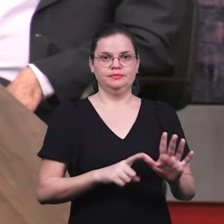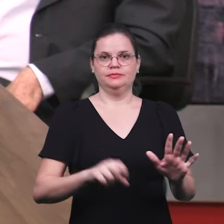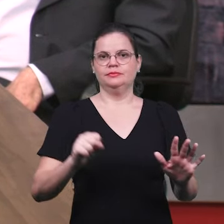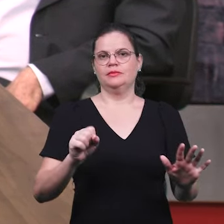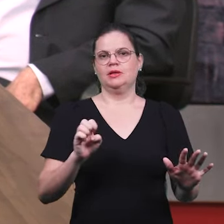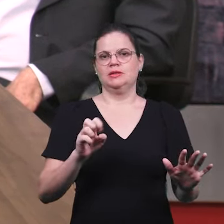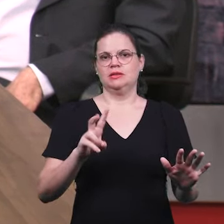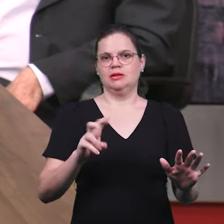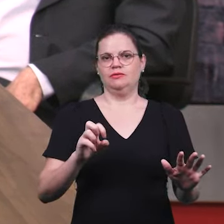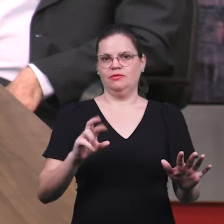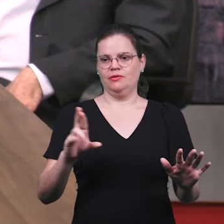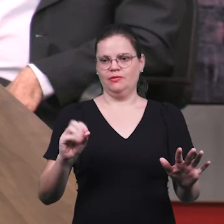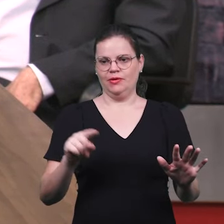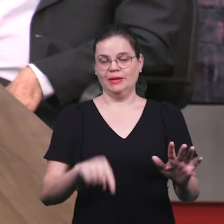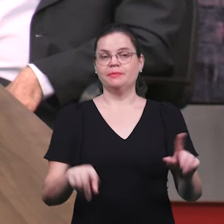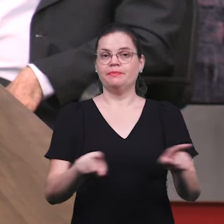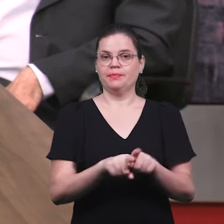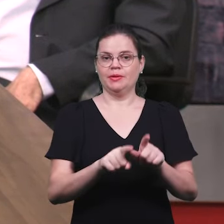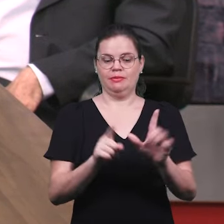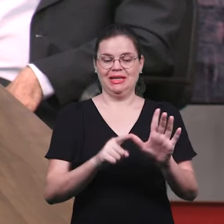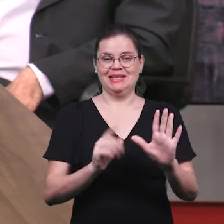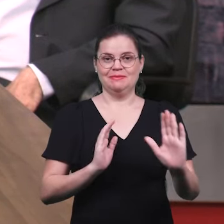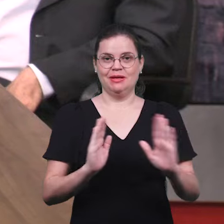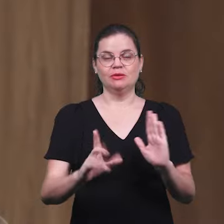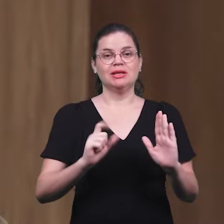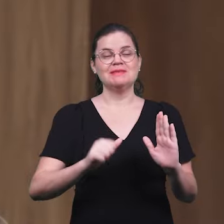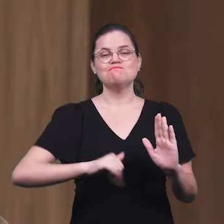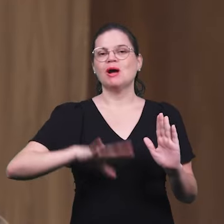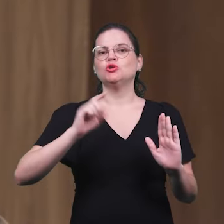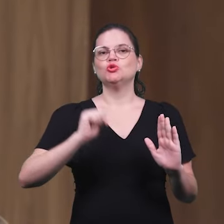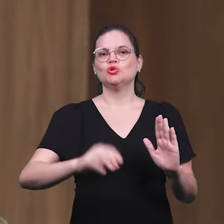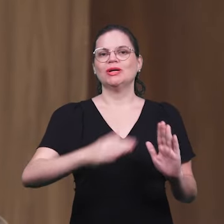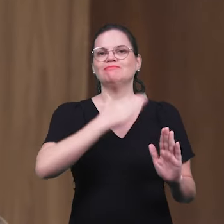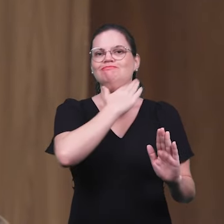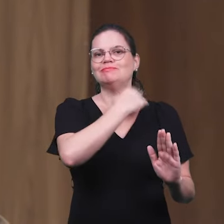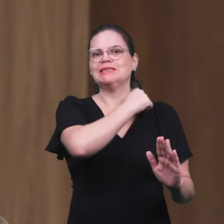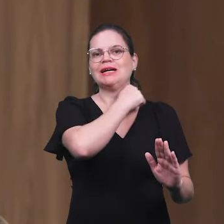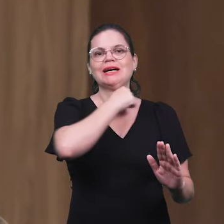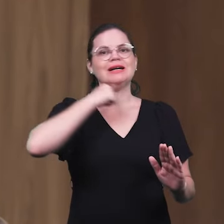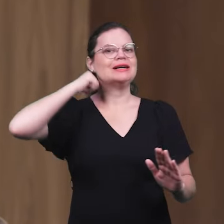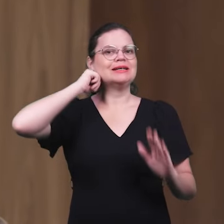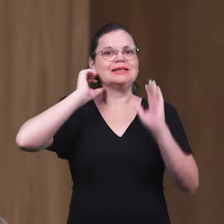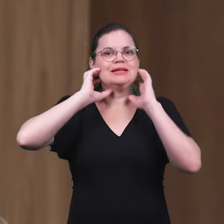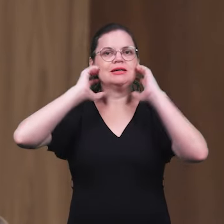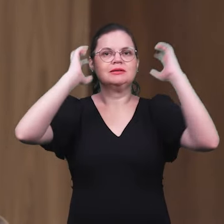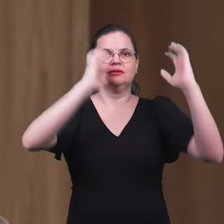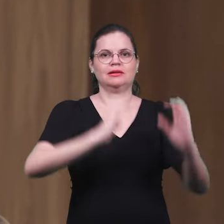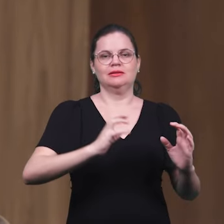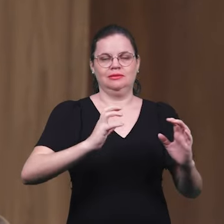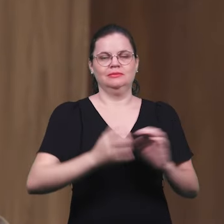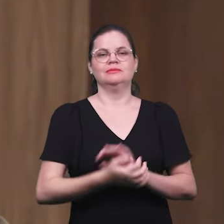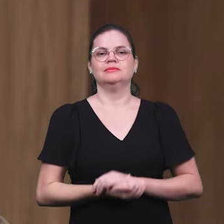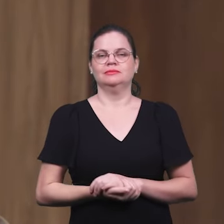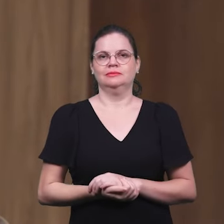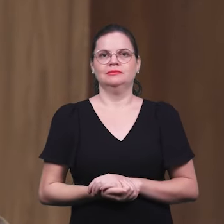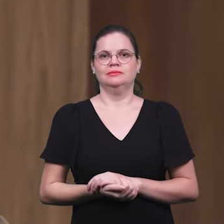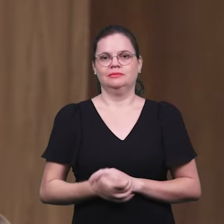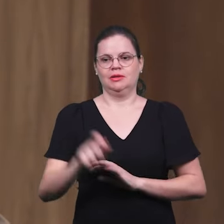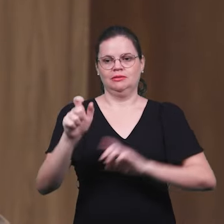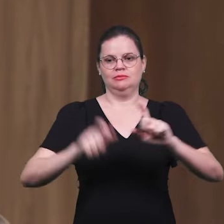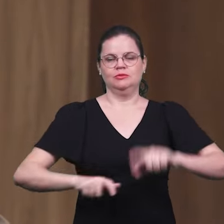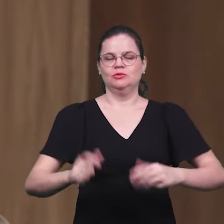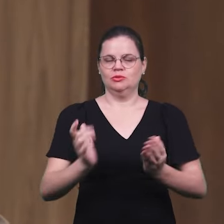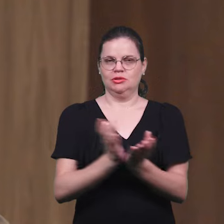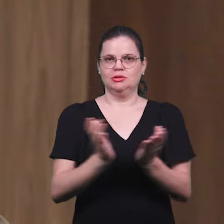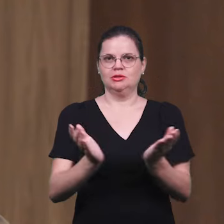Muitos foram decapitados também, muitos cristãos no império dele, né? Inclusive o pai de Orígenes também, né? E tem